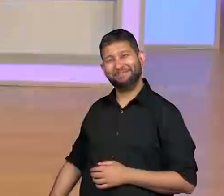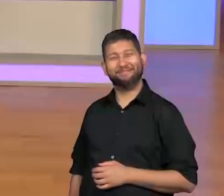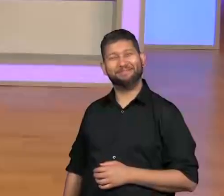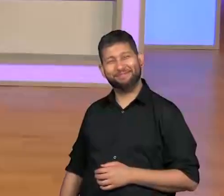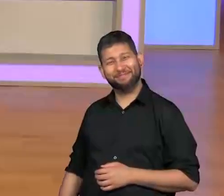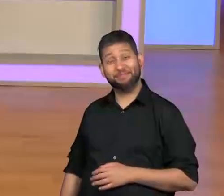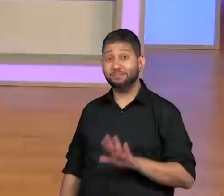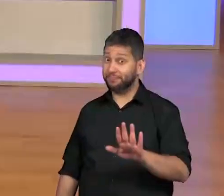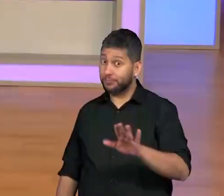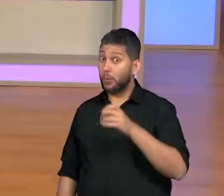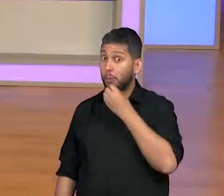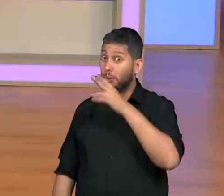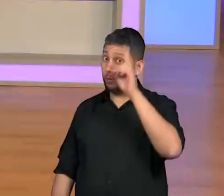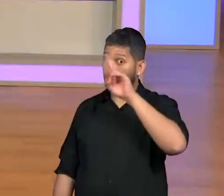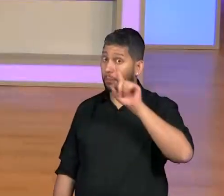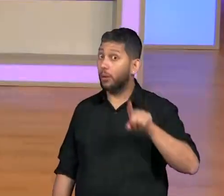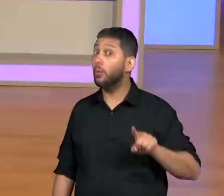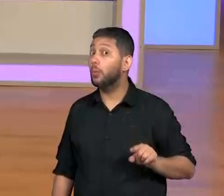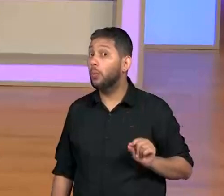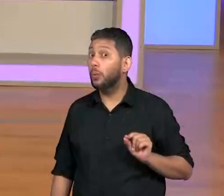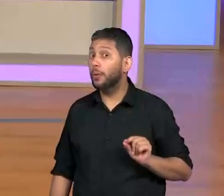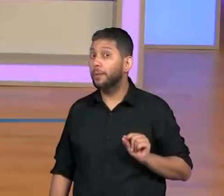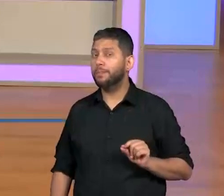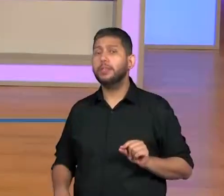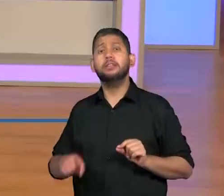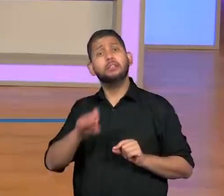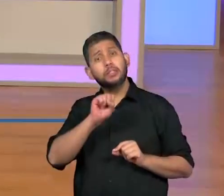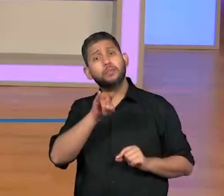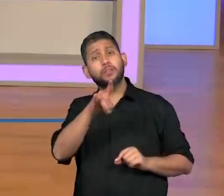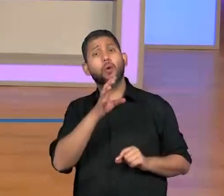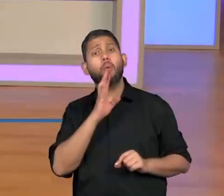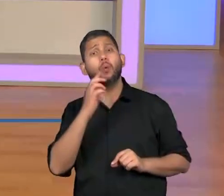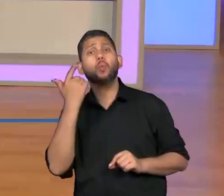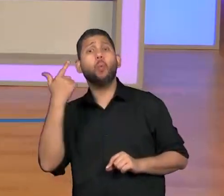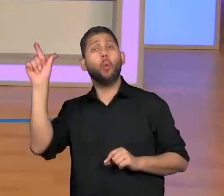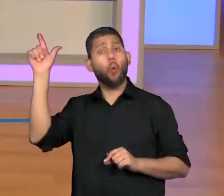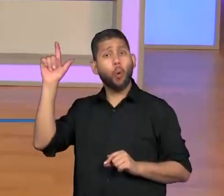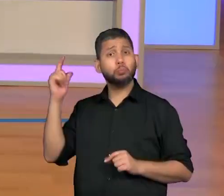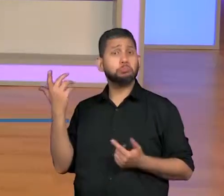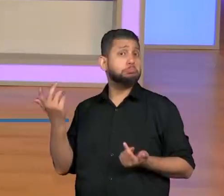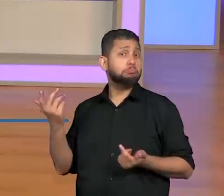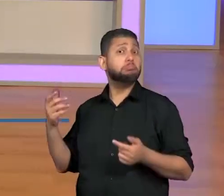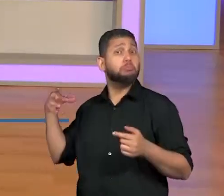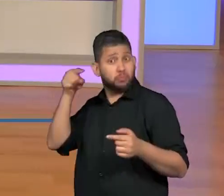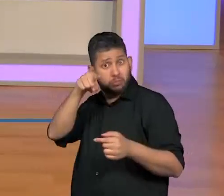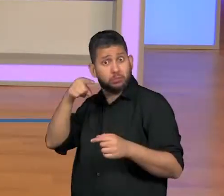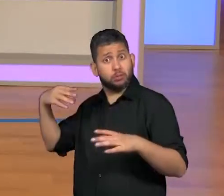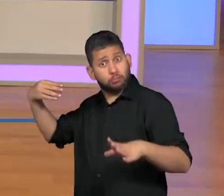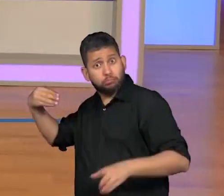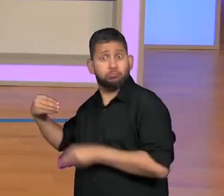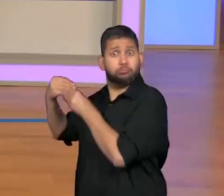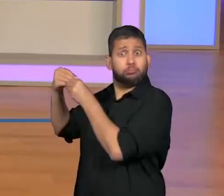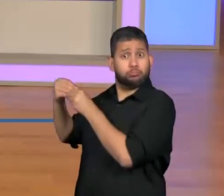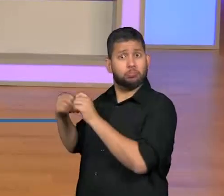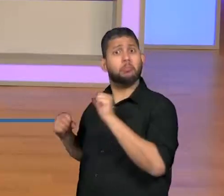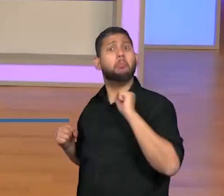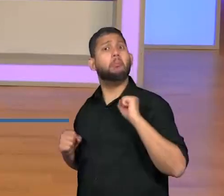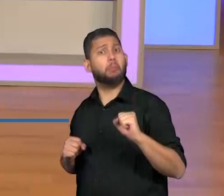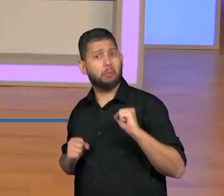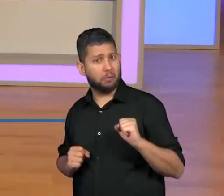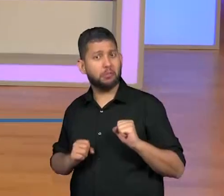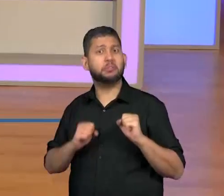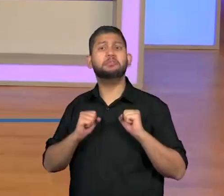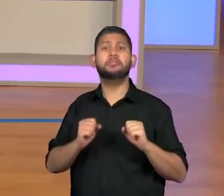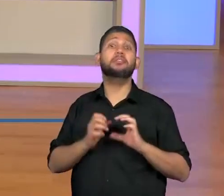seguinte, se você conhecer mais algum gênero, mais algum formato, acrescente na lista e